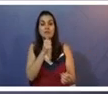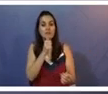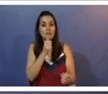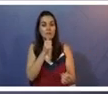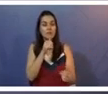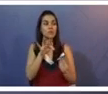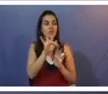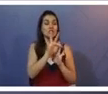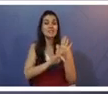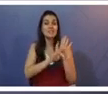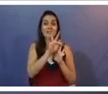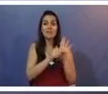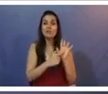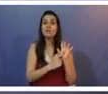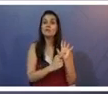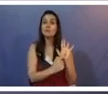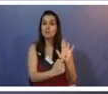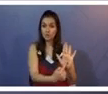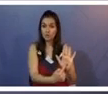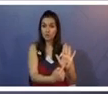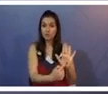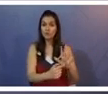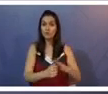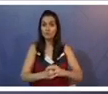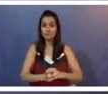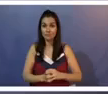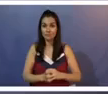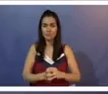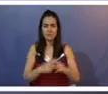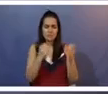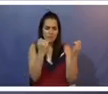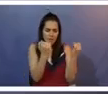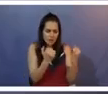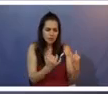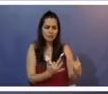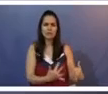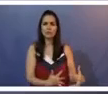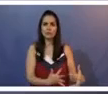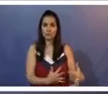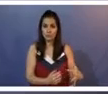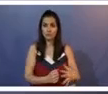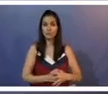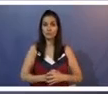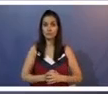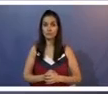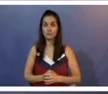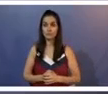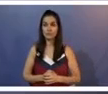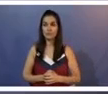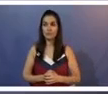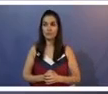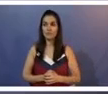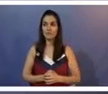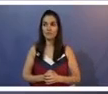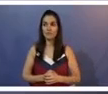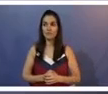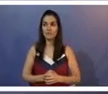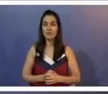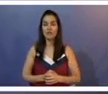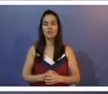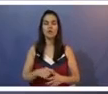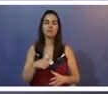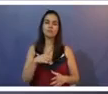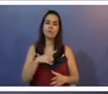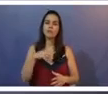expositivos. Então, aqui nós tivemos um apanhado de exemplos de textos considerados expositivos. Então,